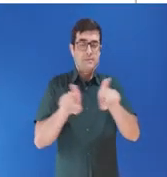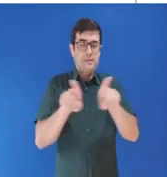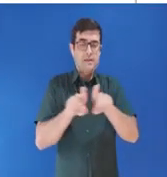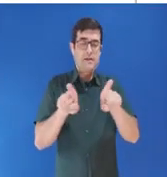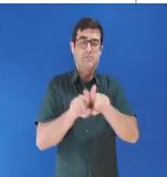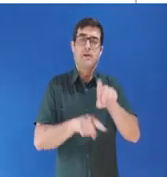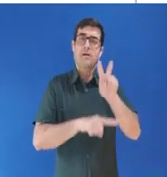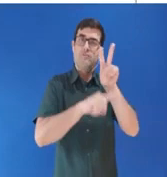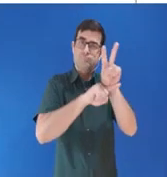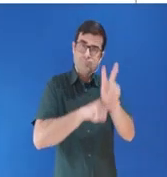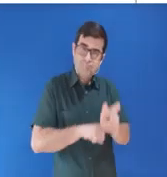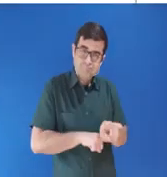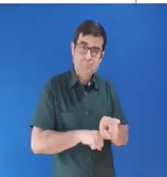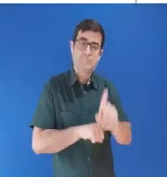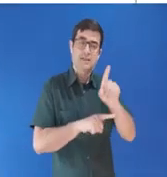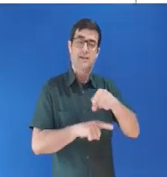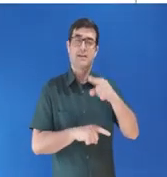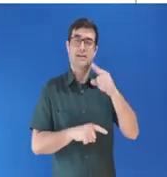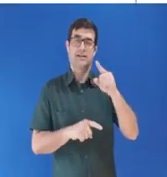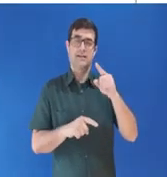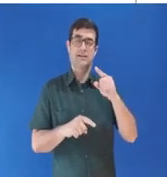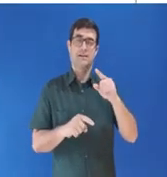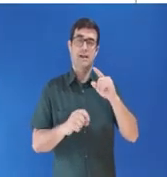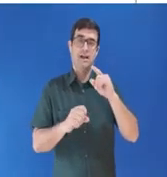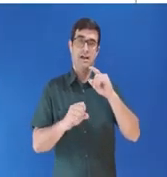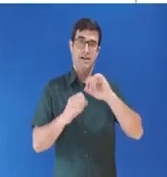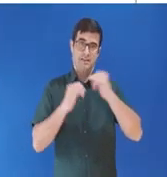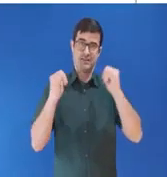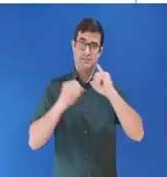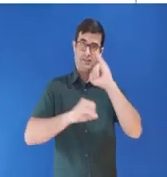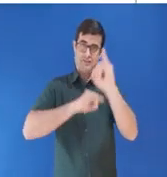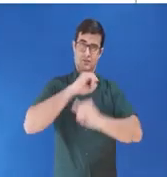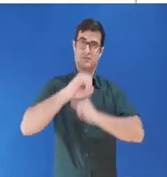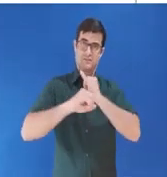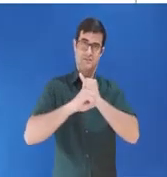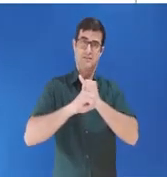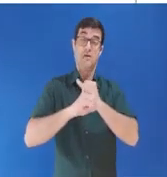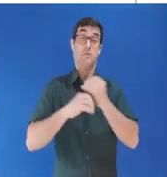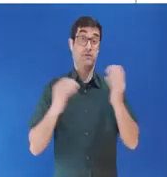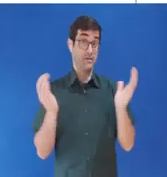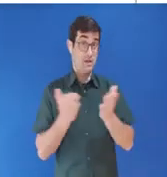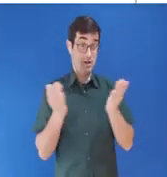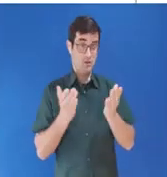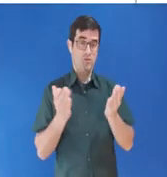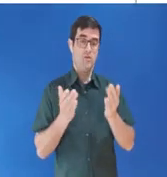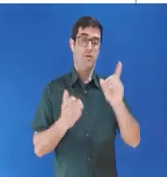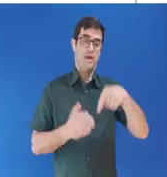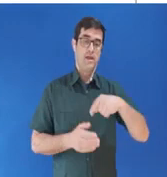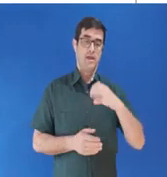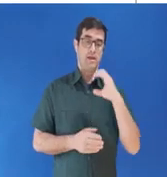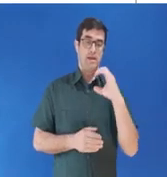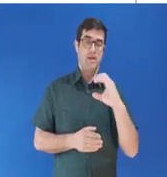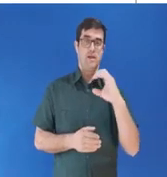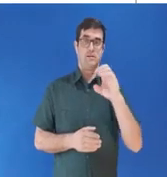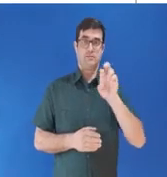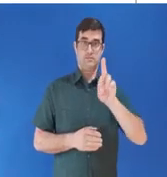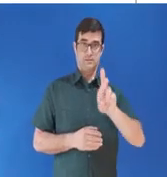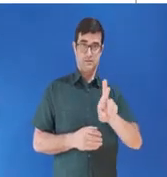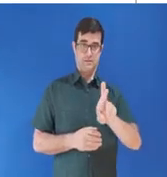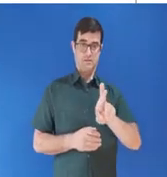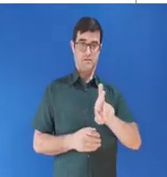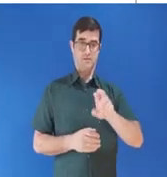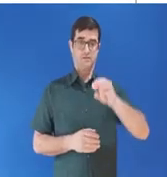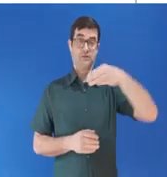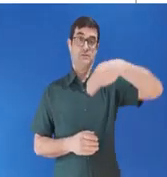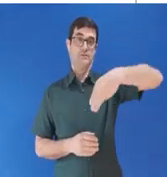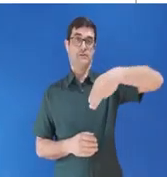observou na energia de ionização, a gente vai observar, só que agora entre o cromo, né, e o manganês.